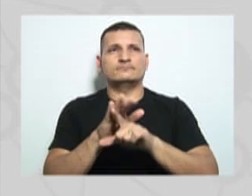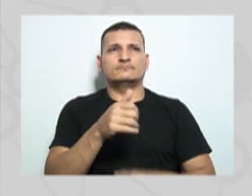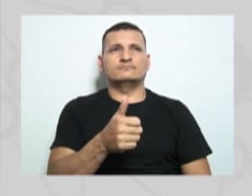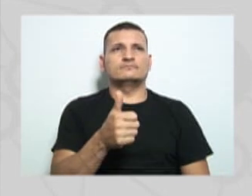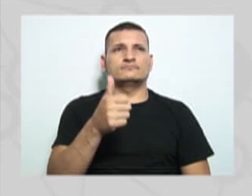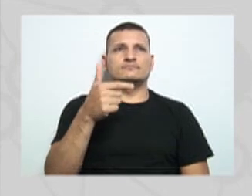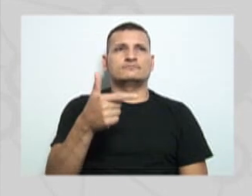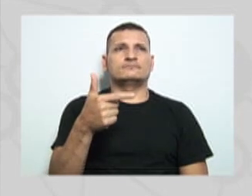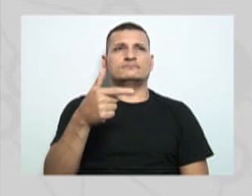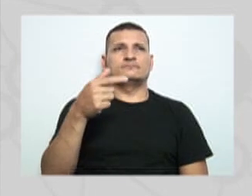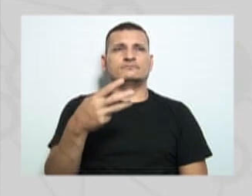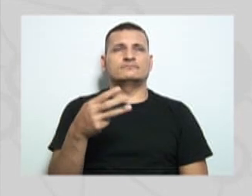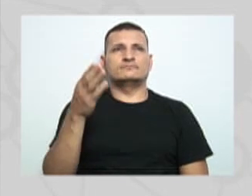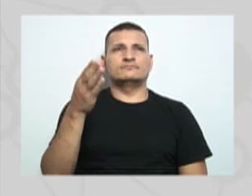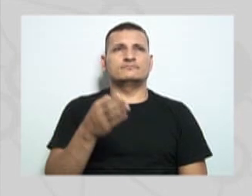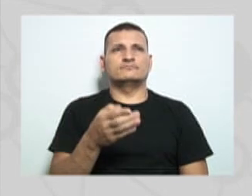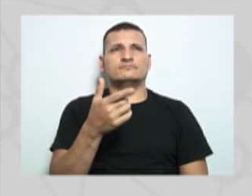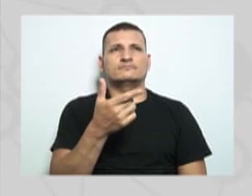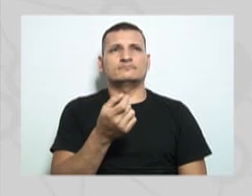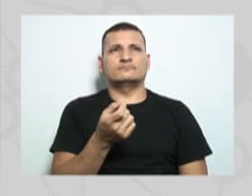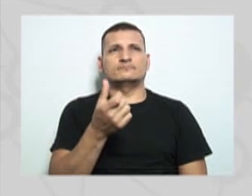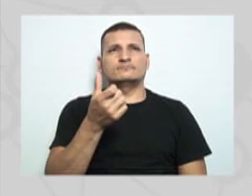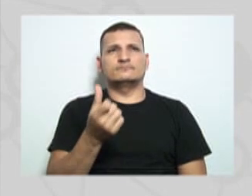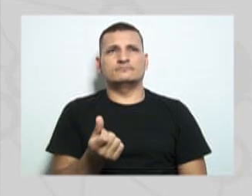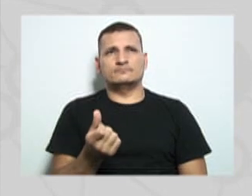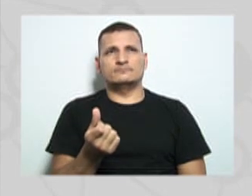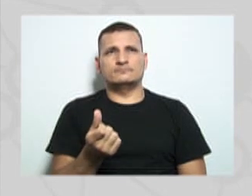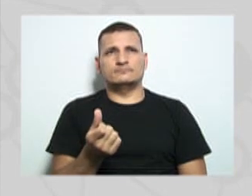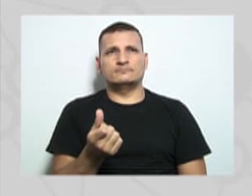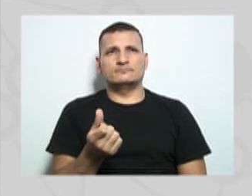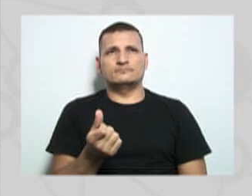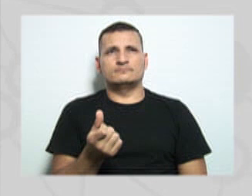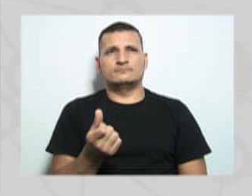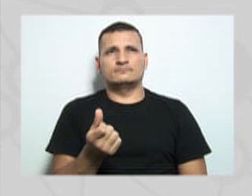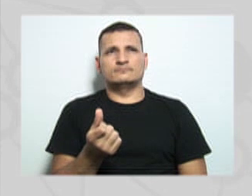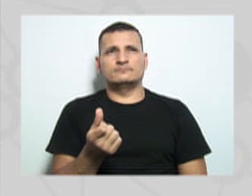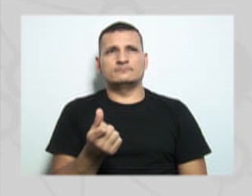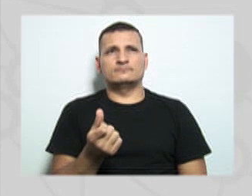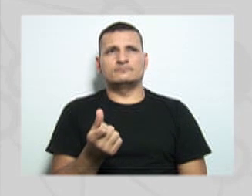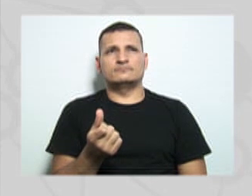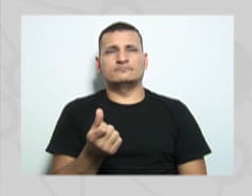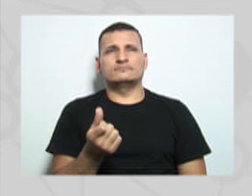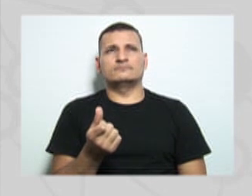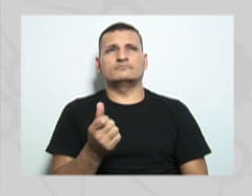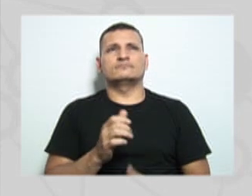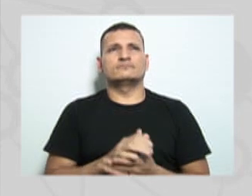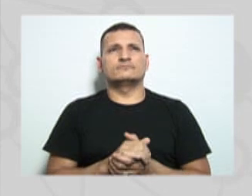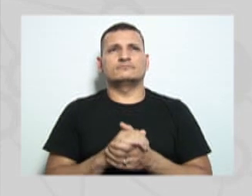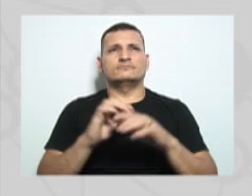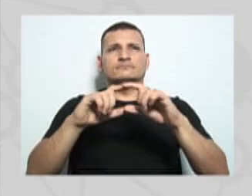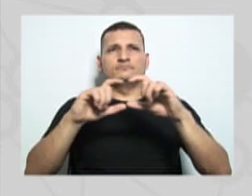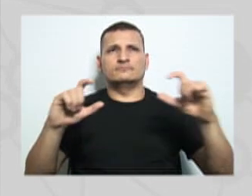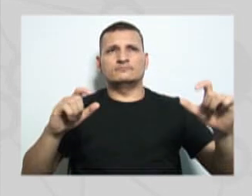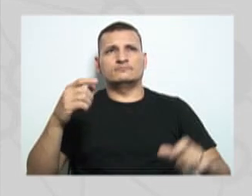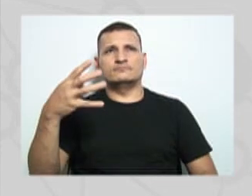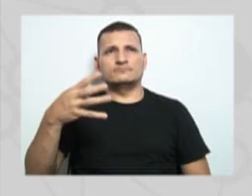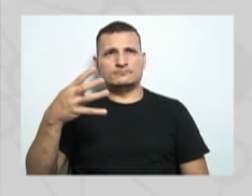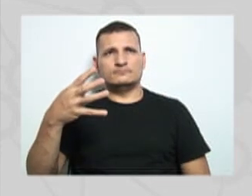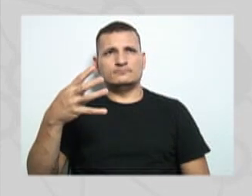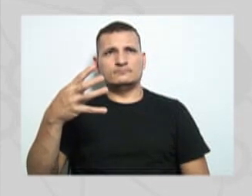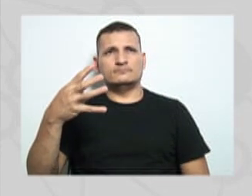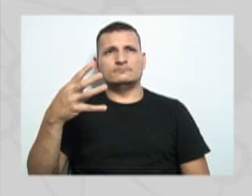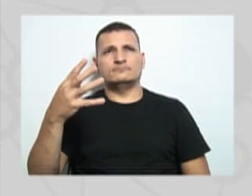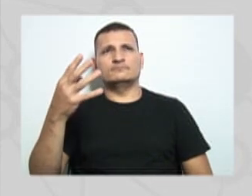de 2006, no parágrafo 4º, inciso 6, onde fala que somente as cooperativas de